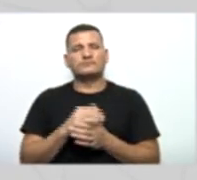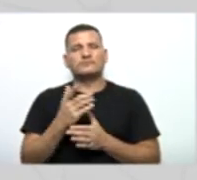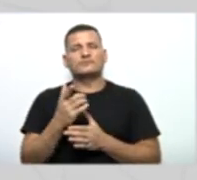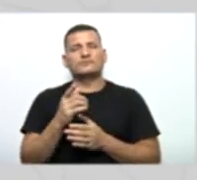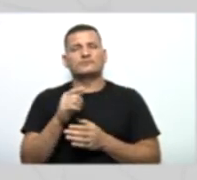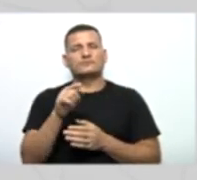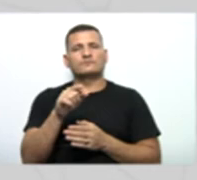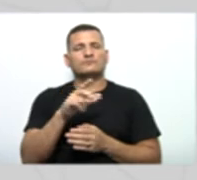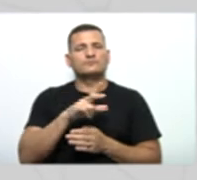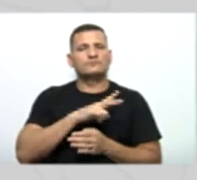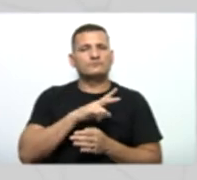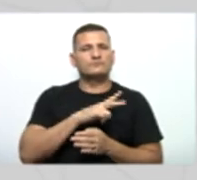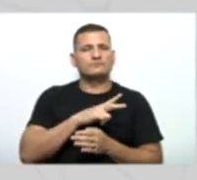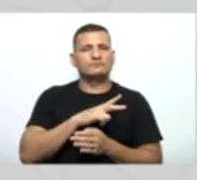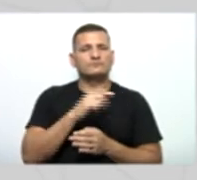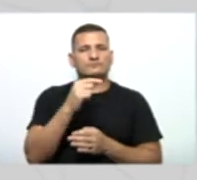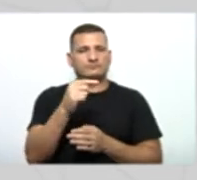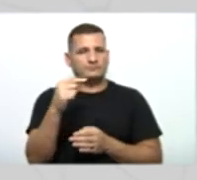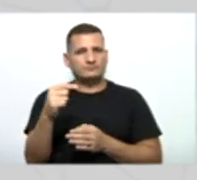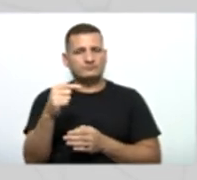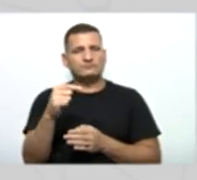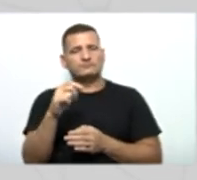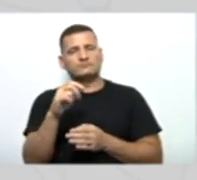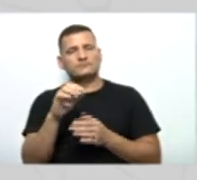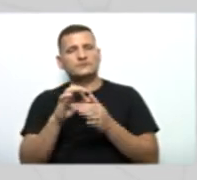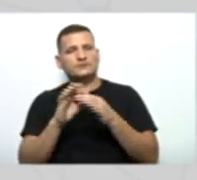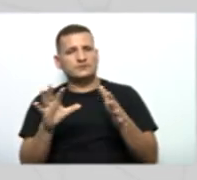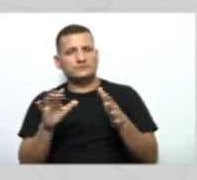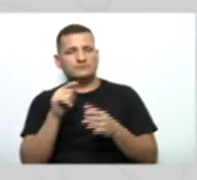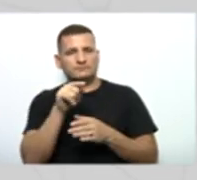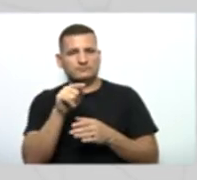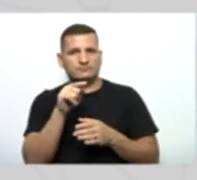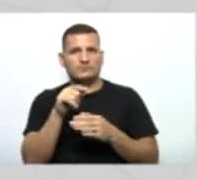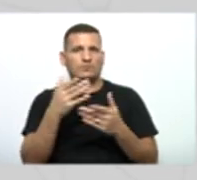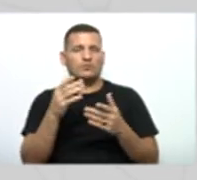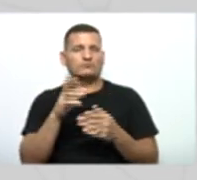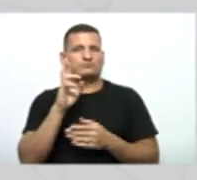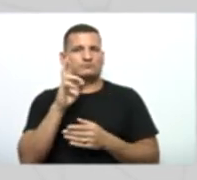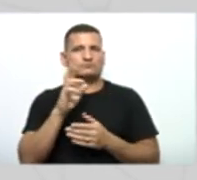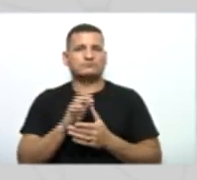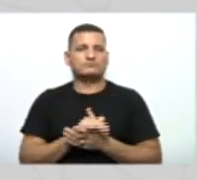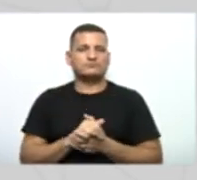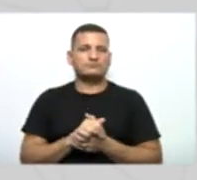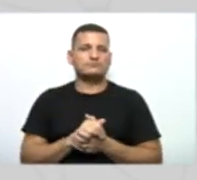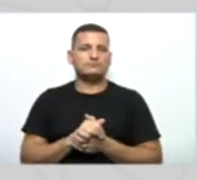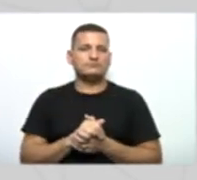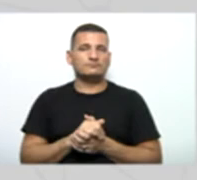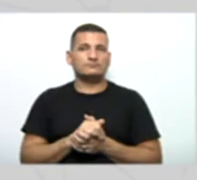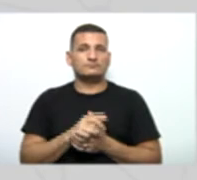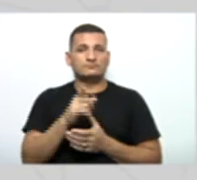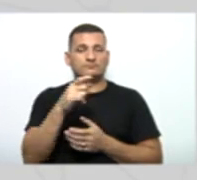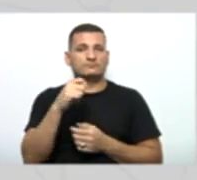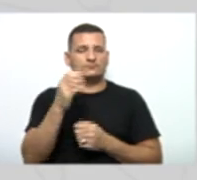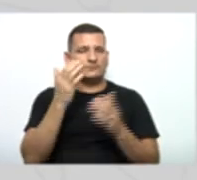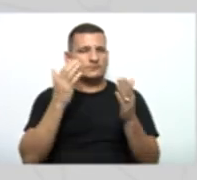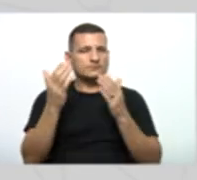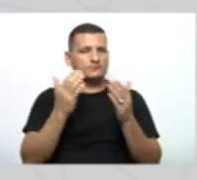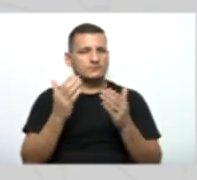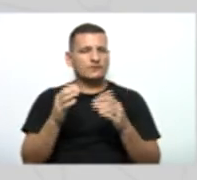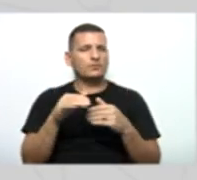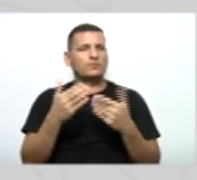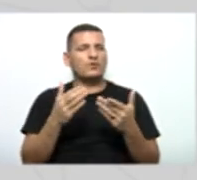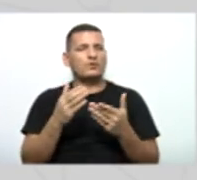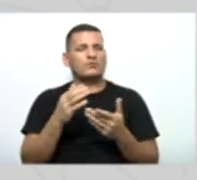atributo vai ser público e qual atributo vai ser privado? Você precisa analisar qual o dado que precisa de uma